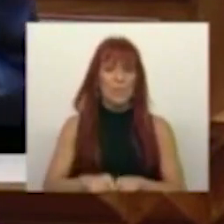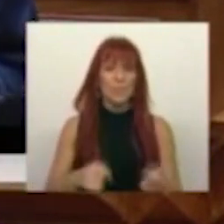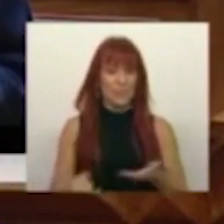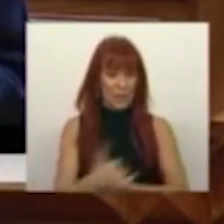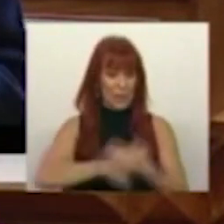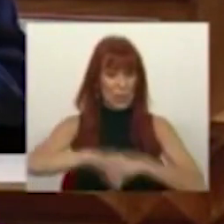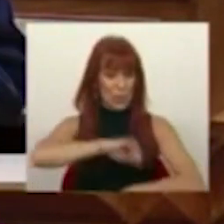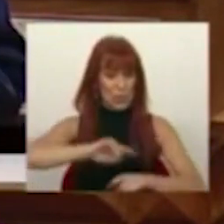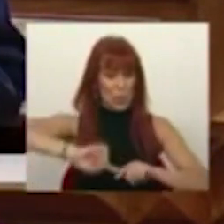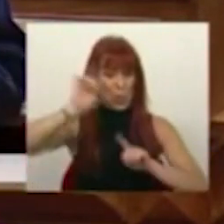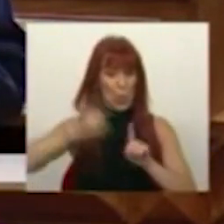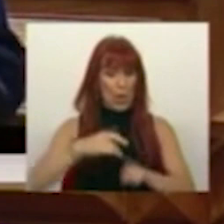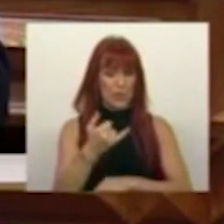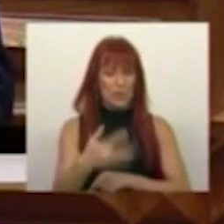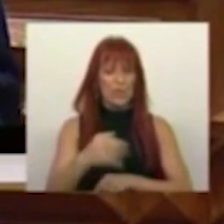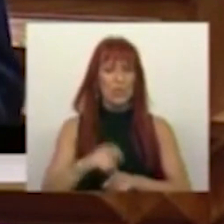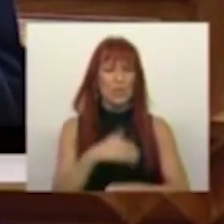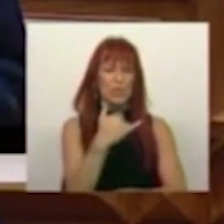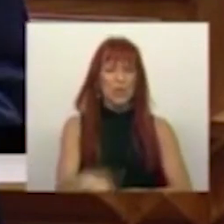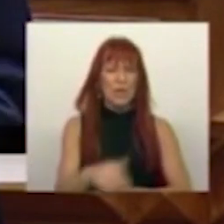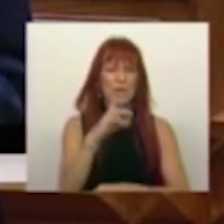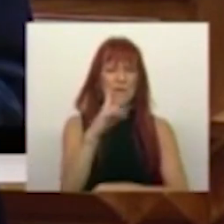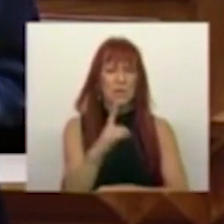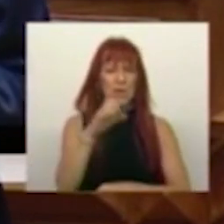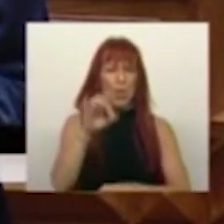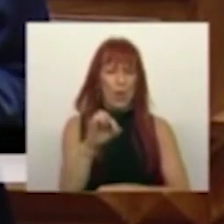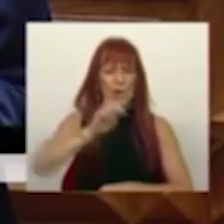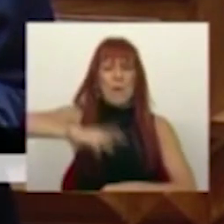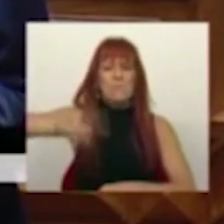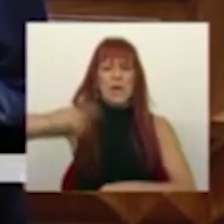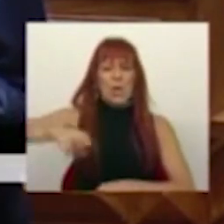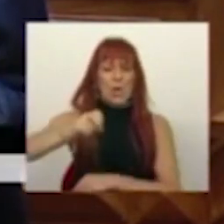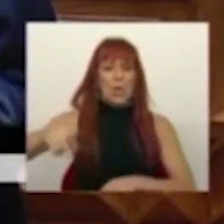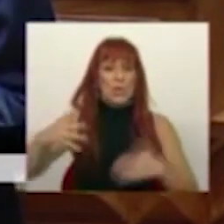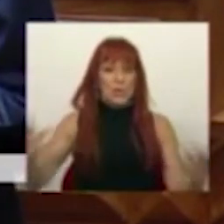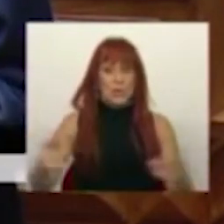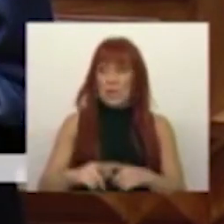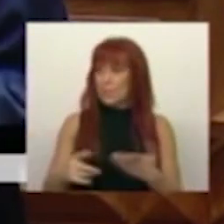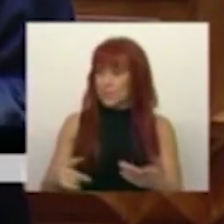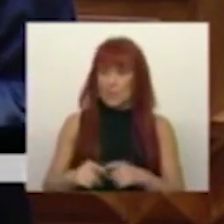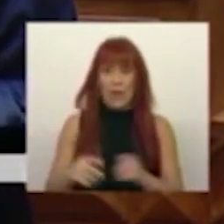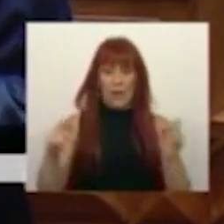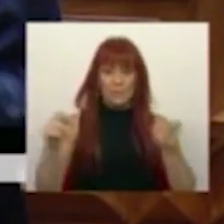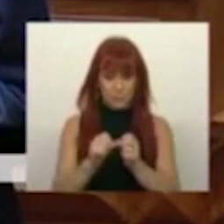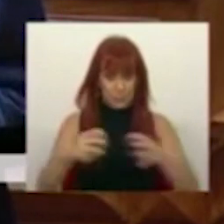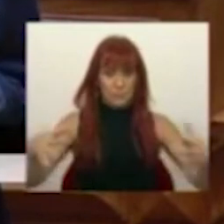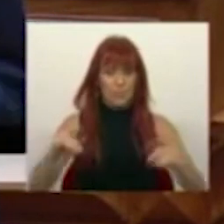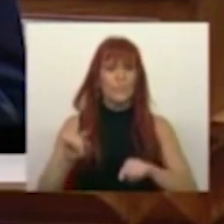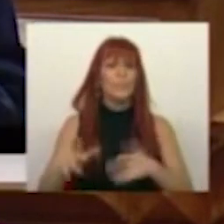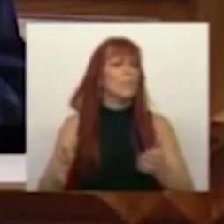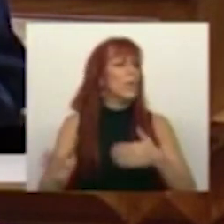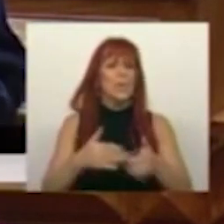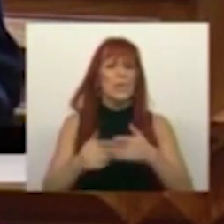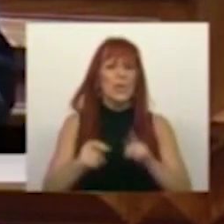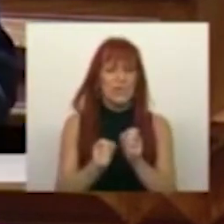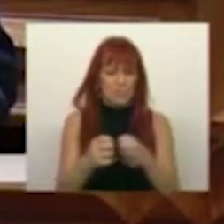de lucros em 2018, 268 milhões de euros que ainda irão crescer seja qual